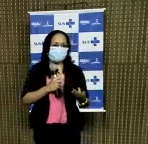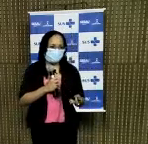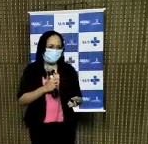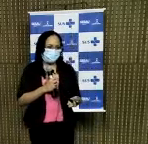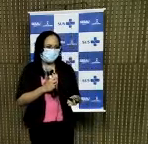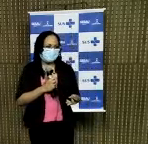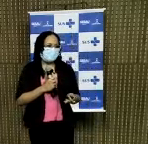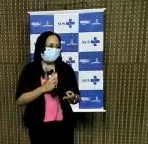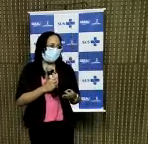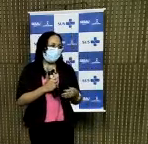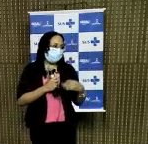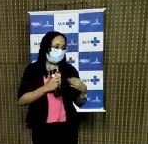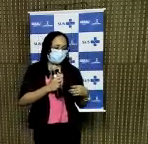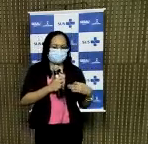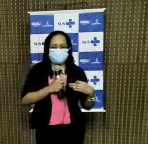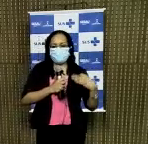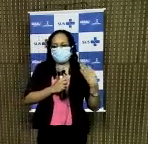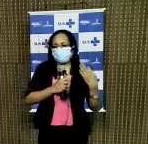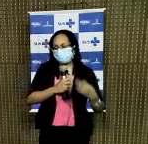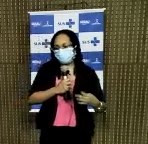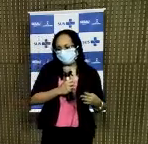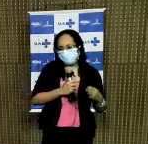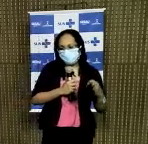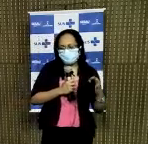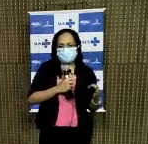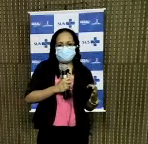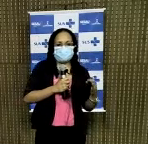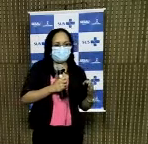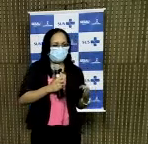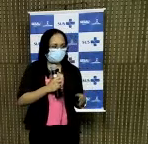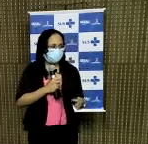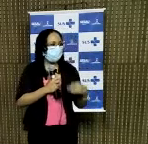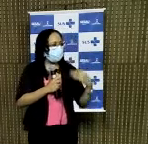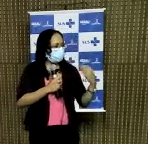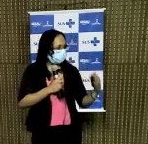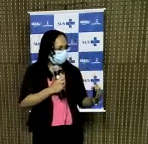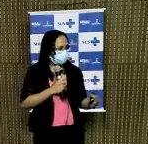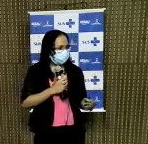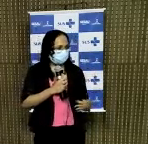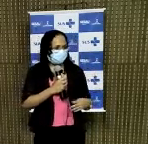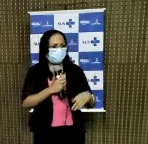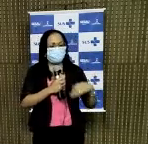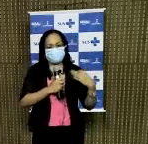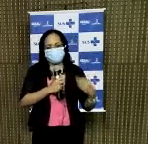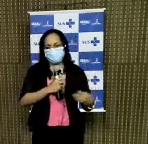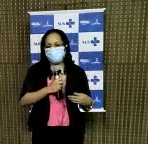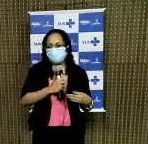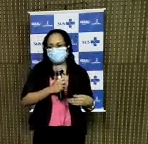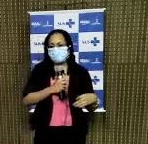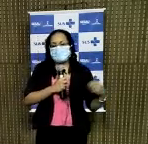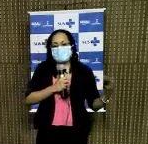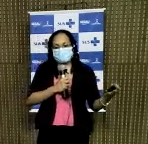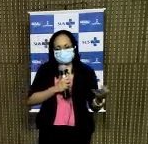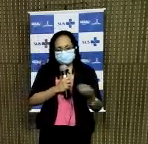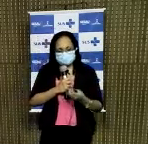ser melhorado, né? Tudo isso desde que a gente consiga estabelecer um plano, estabelecer as estratégias para que a gente